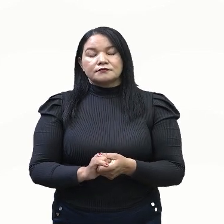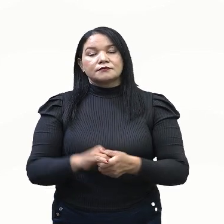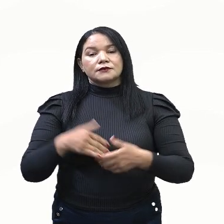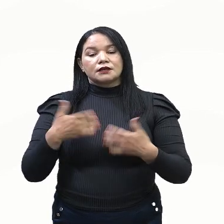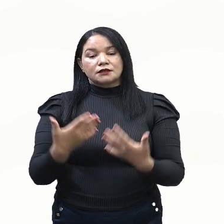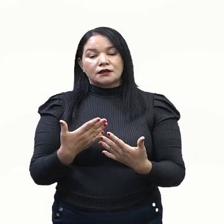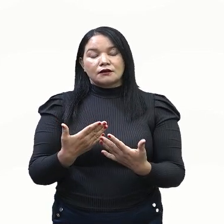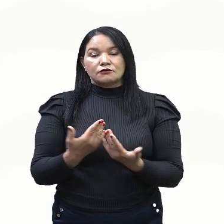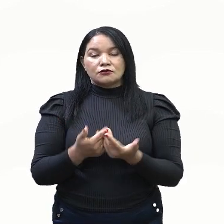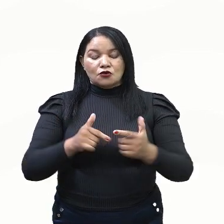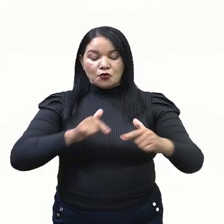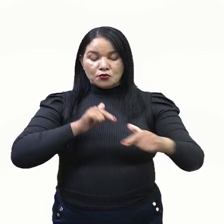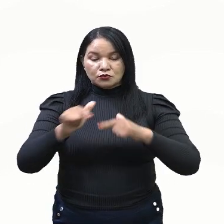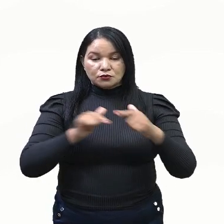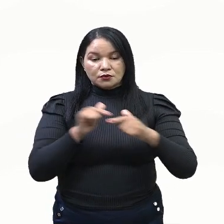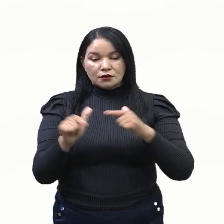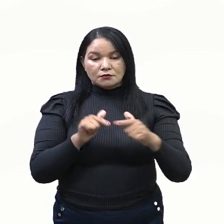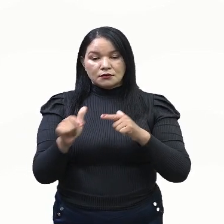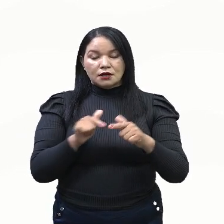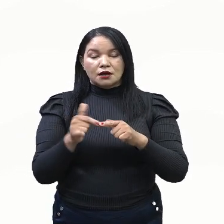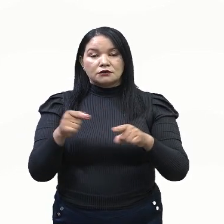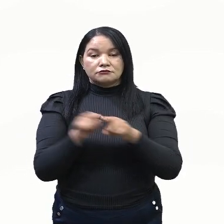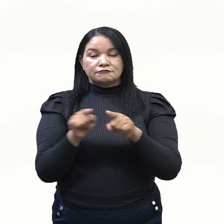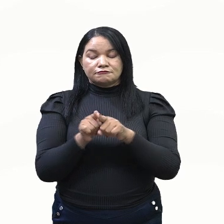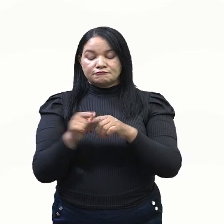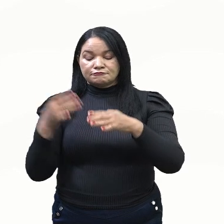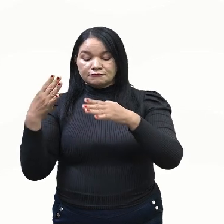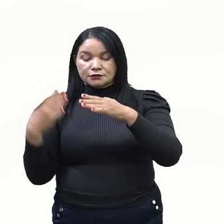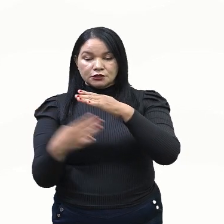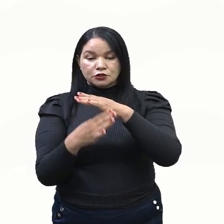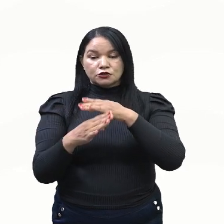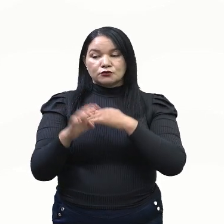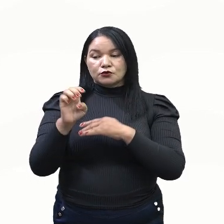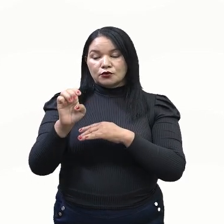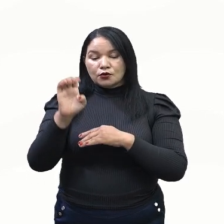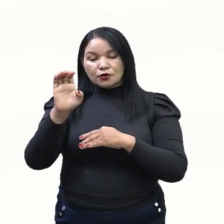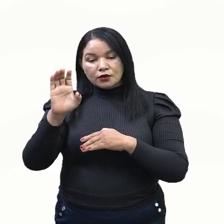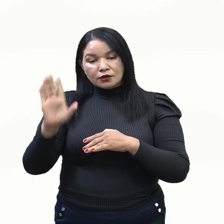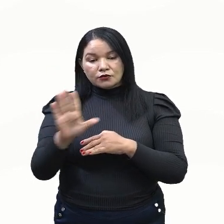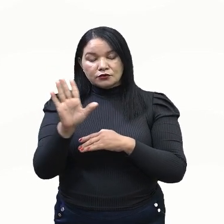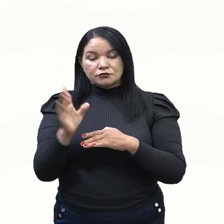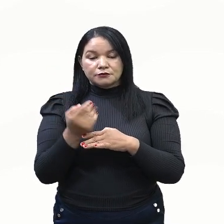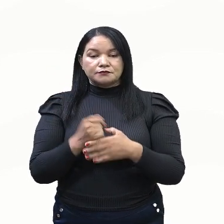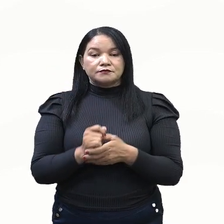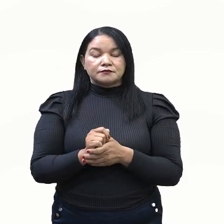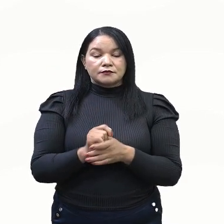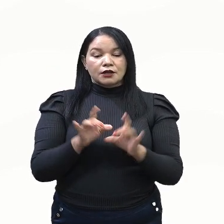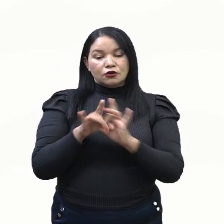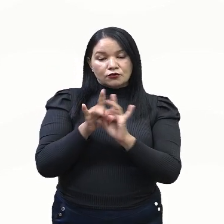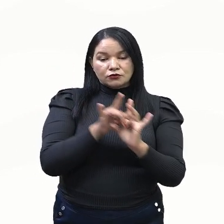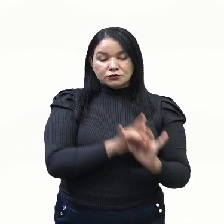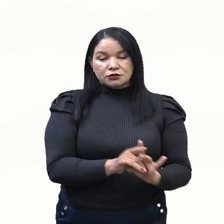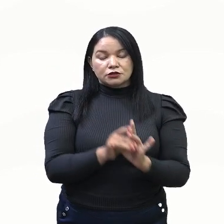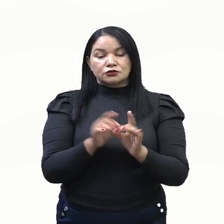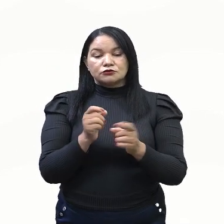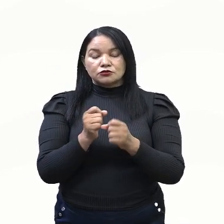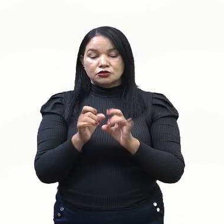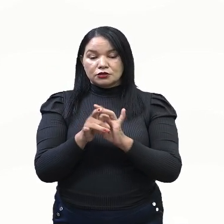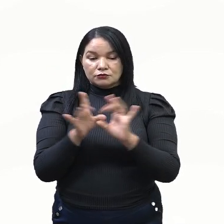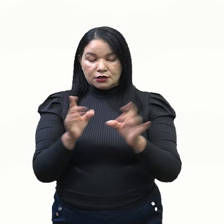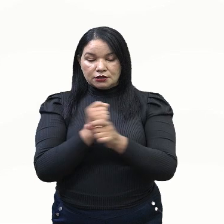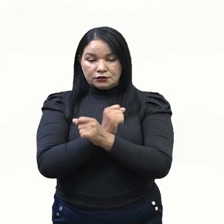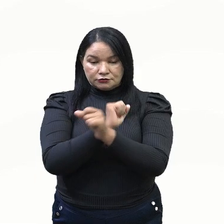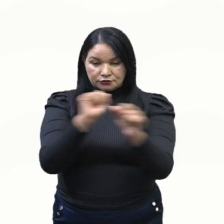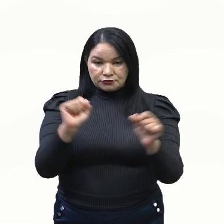da mão de obra e imigração europeia. Nesse contexto de abolição da escravidão, nós vamos observar